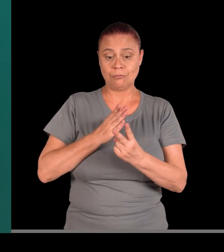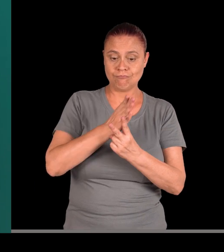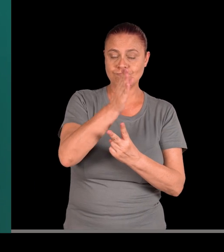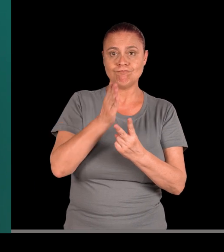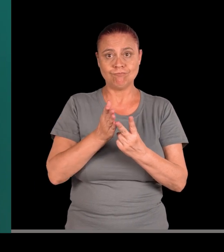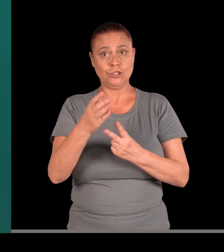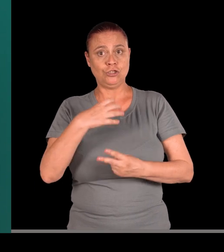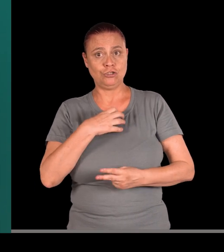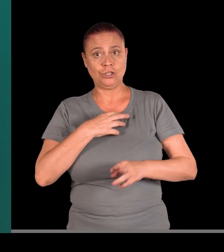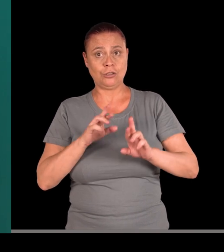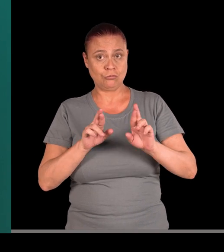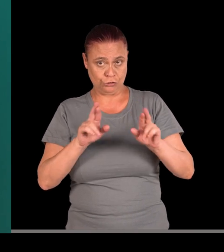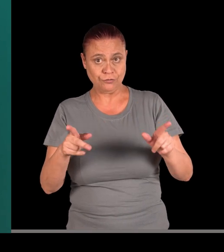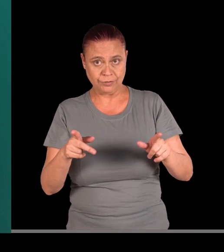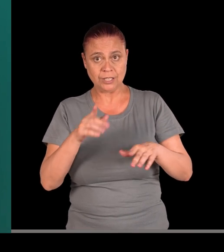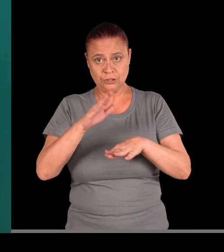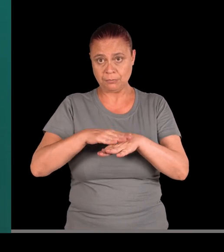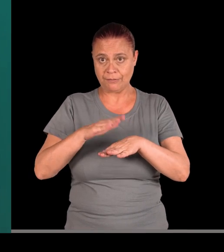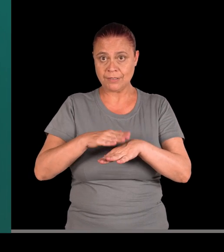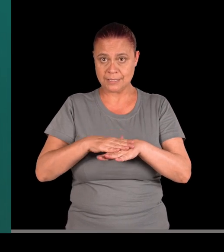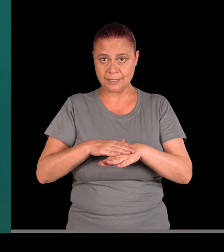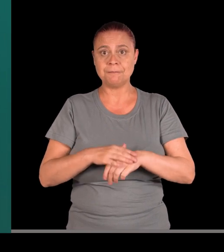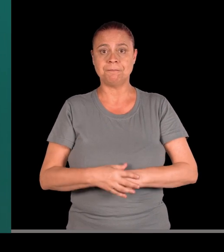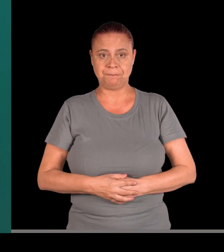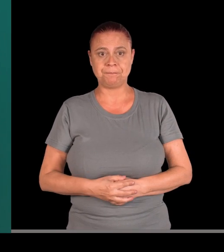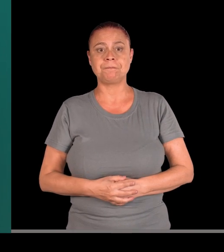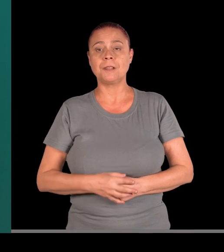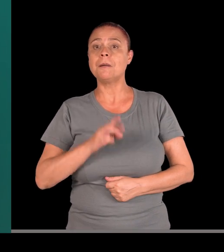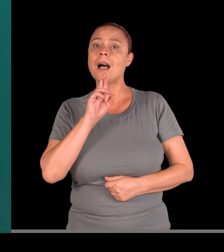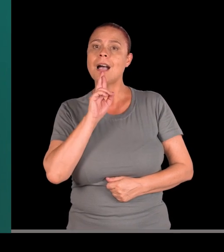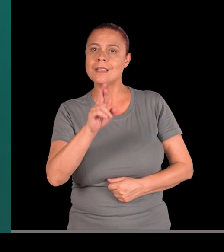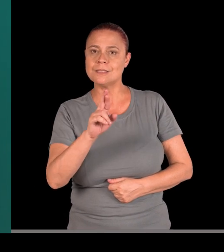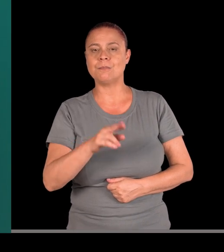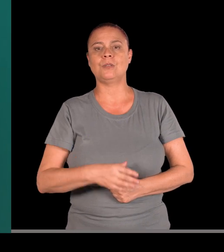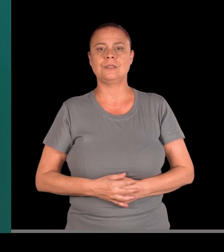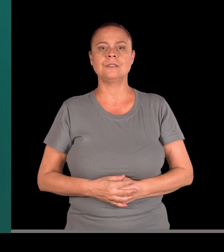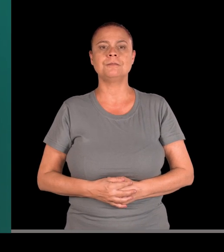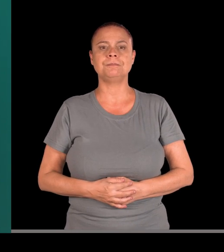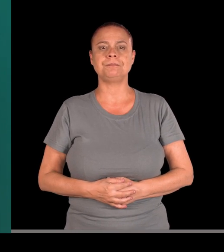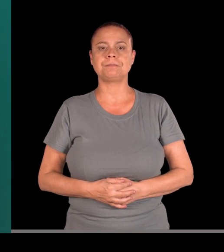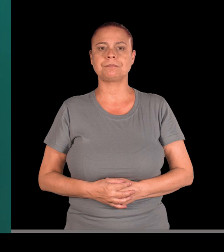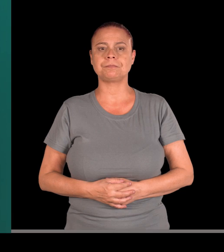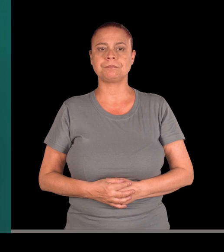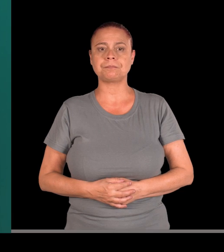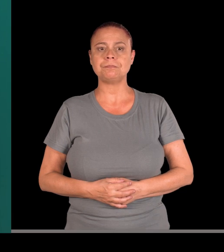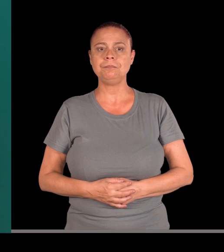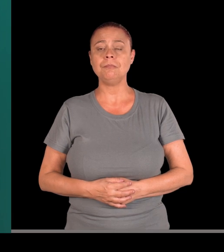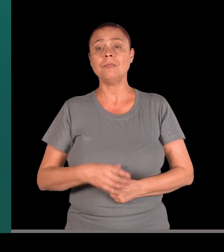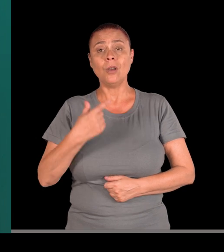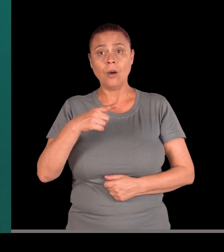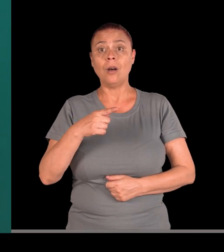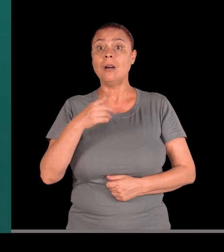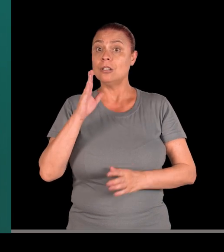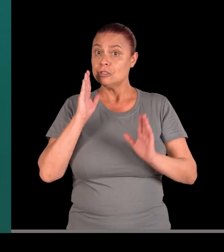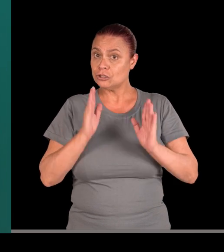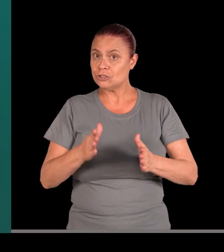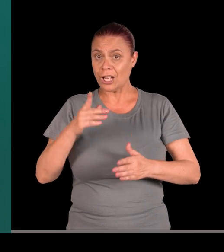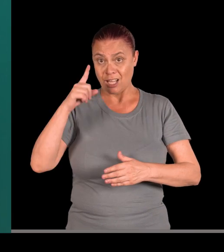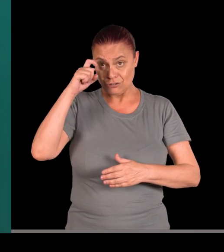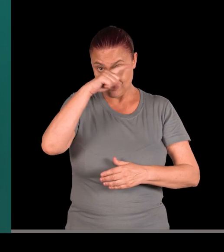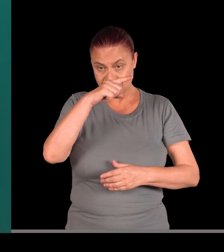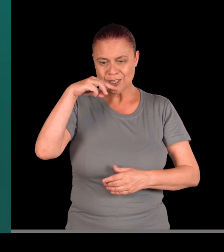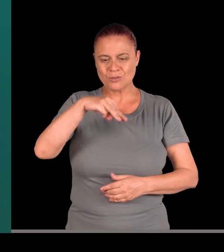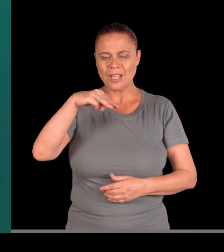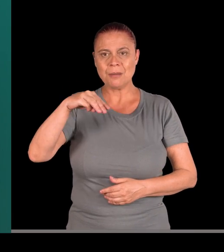duas maneiras diferentes para encontrar aqui a resolução deste exercício. O mais